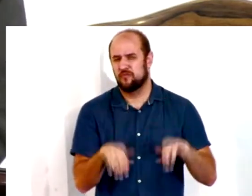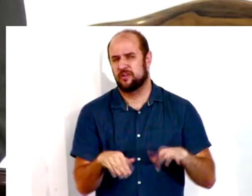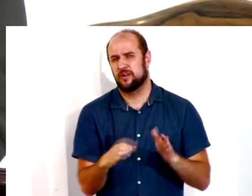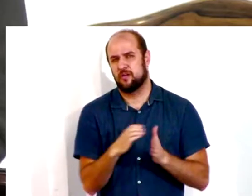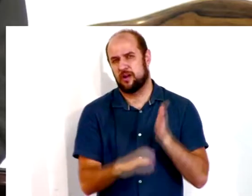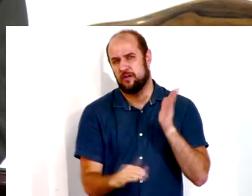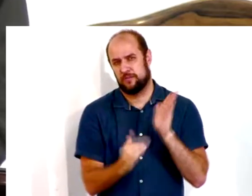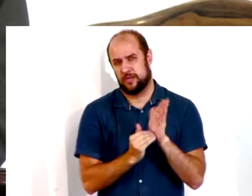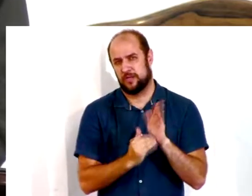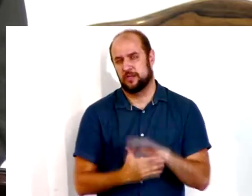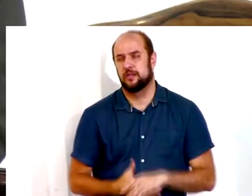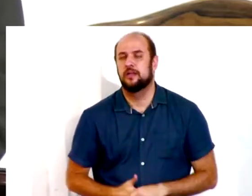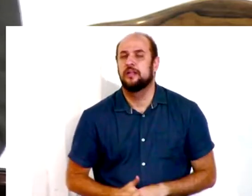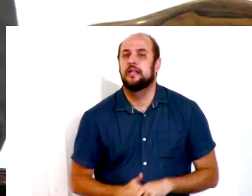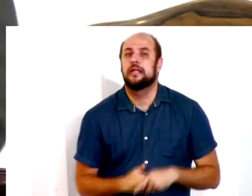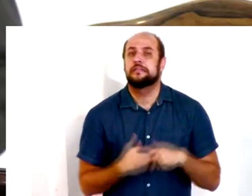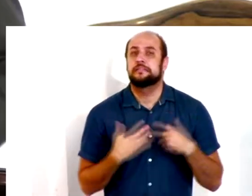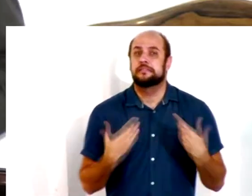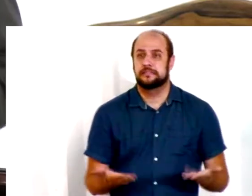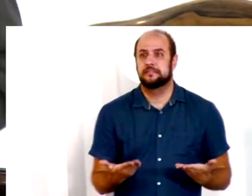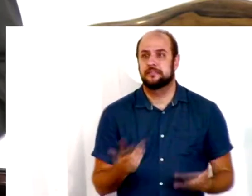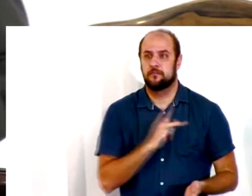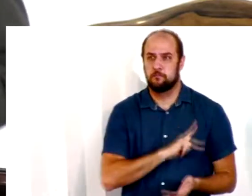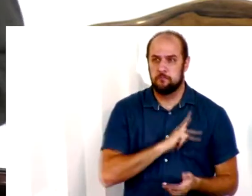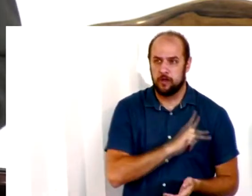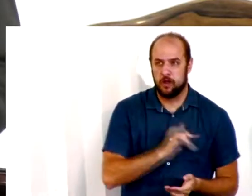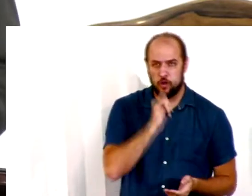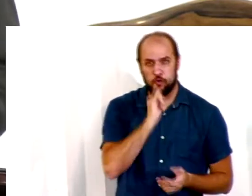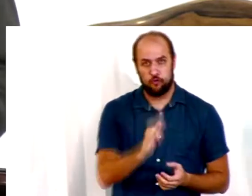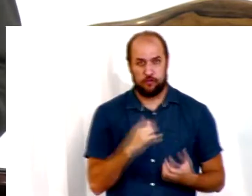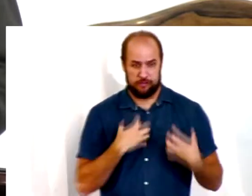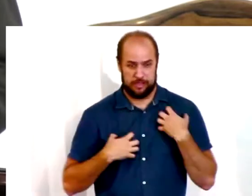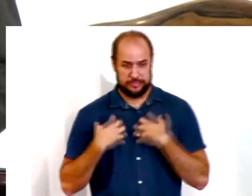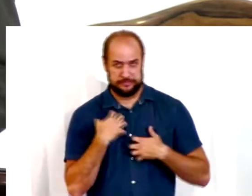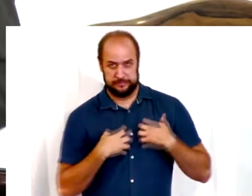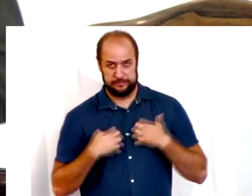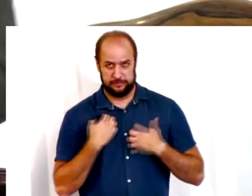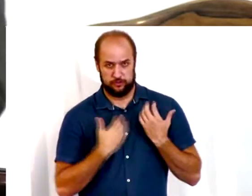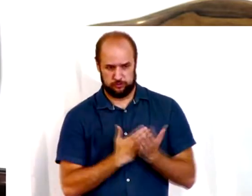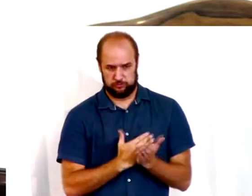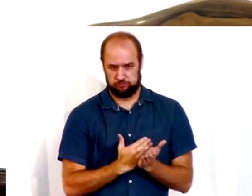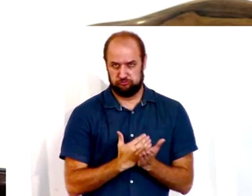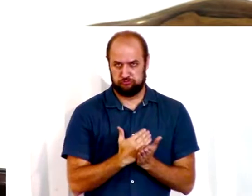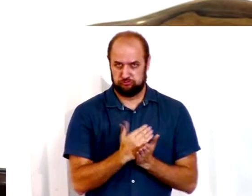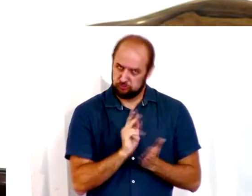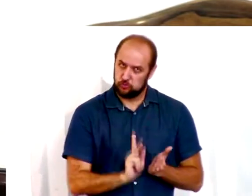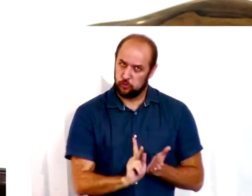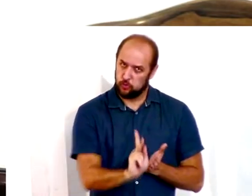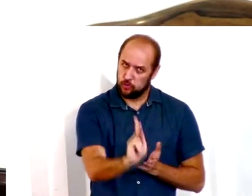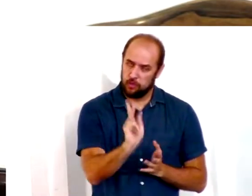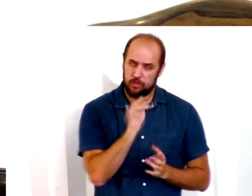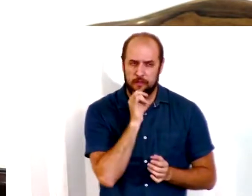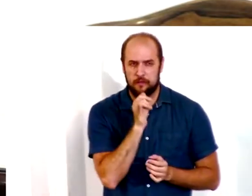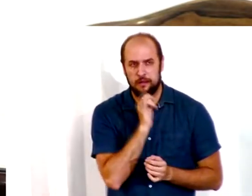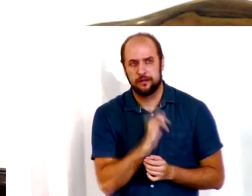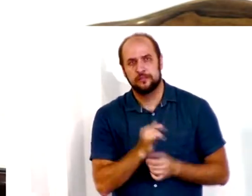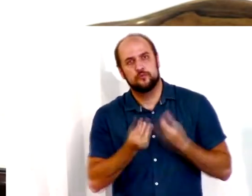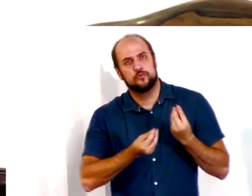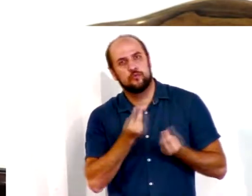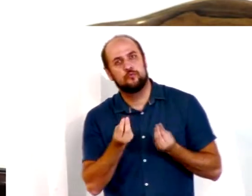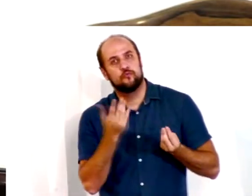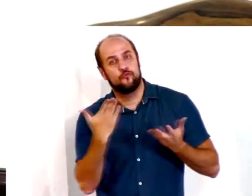capítulo. E aqui, após Paulo falar sobre ansiedade, ele vai dar continuidade trazendo um exemplo